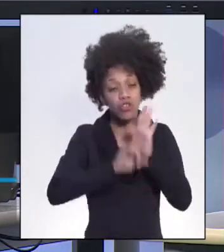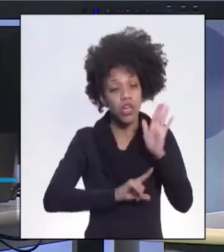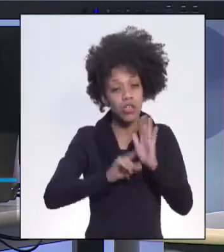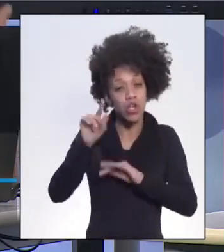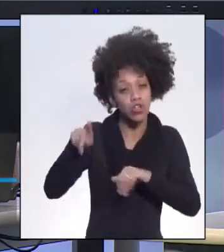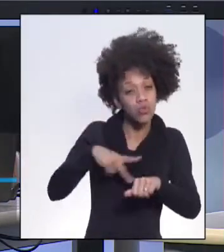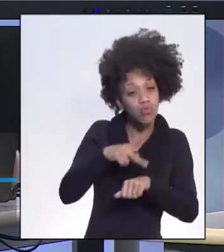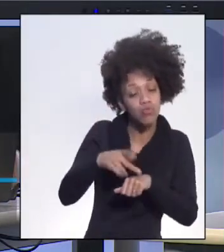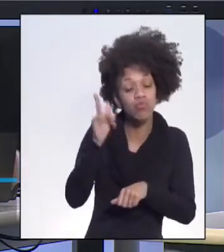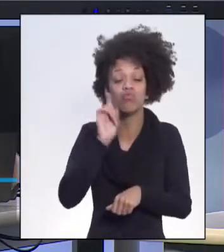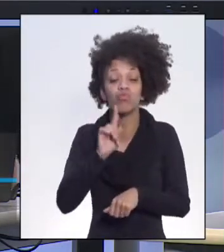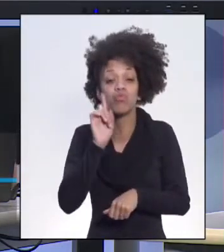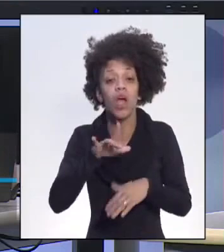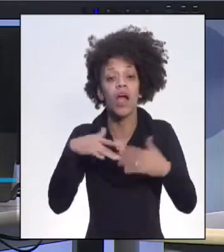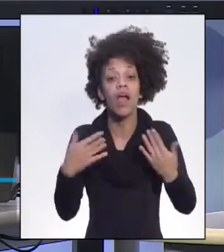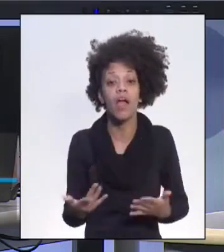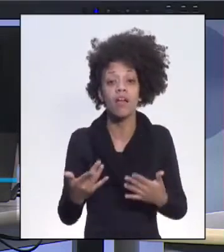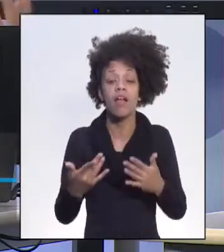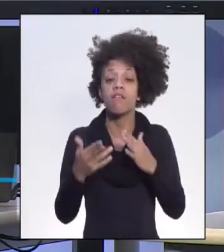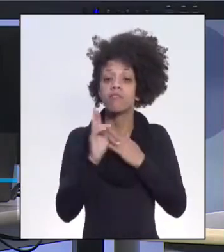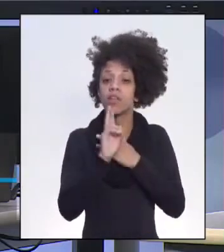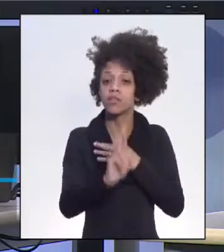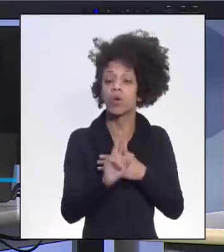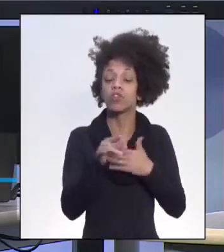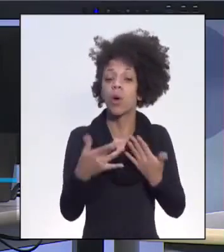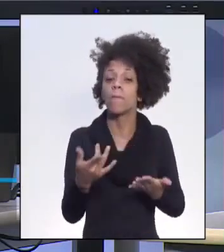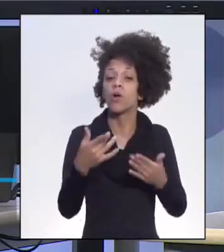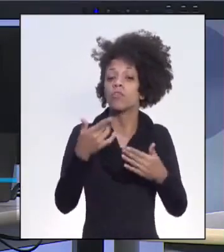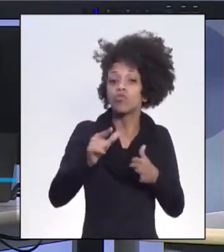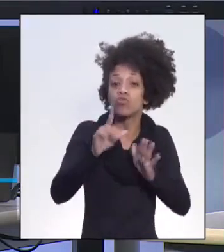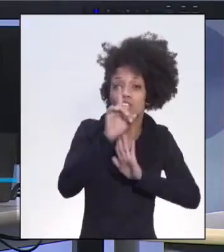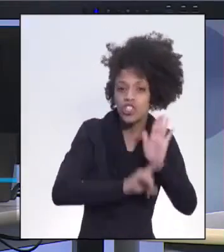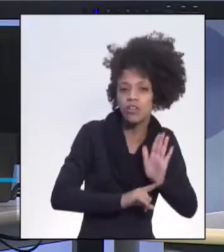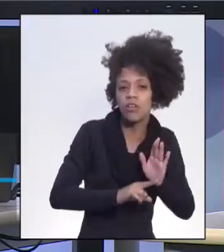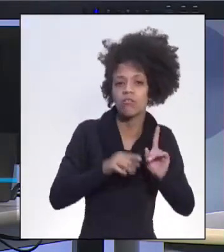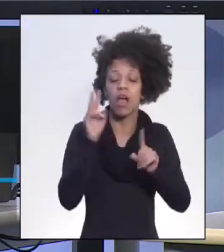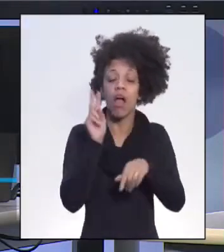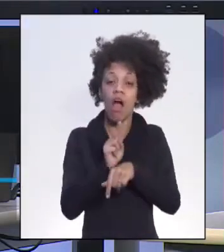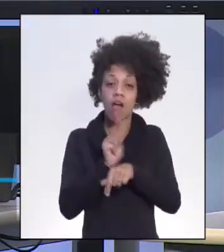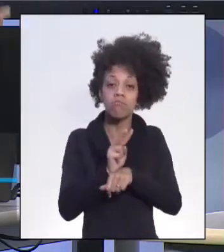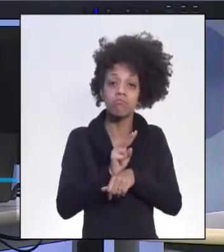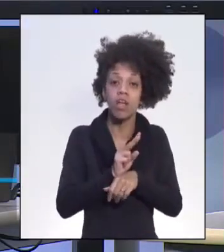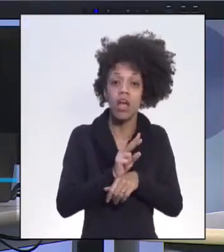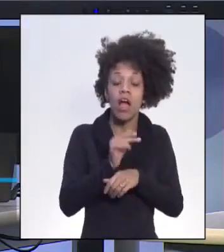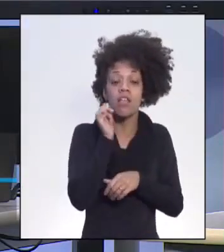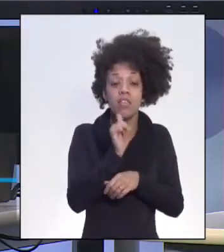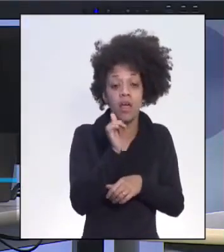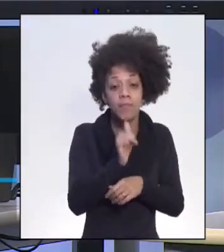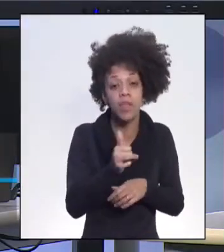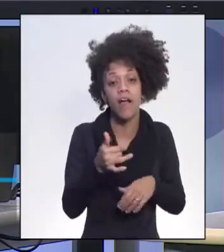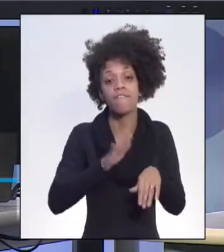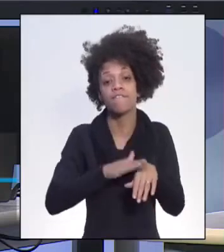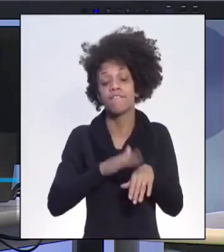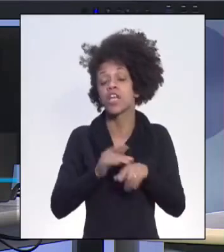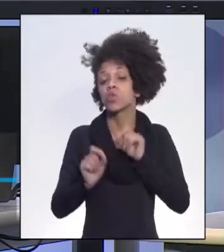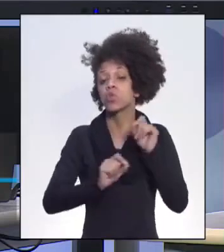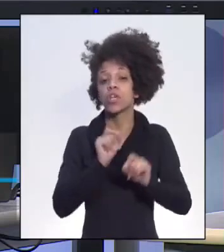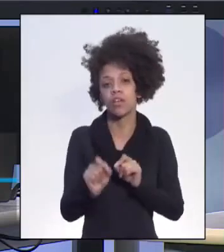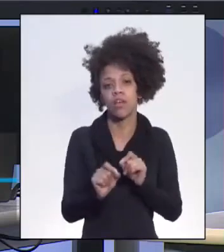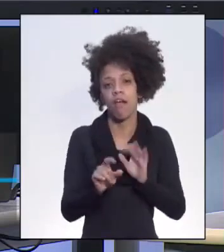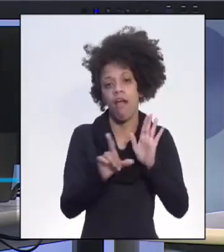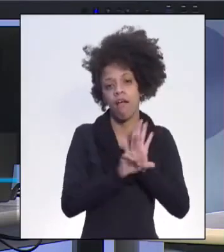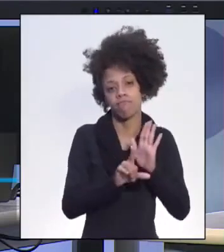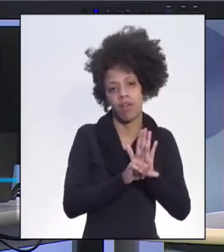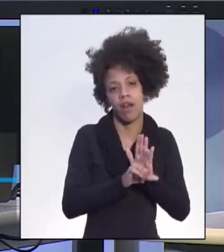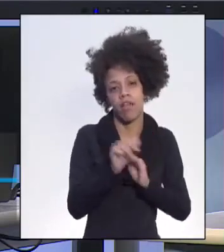em resposta a essa condenação, por não garantir a segurança das mulheres no território brasileiro, fez a Lei Maria